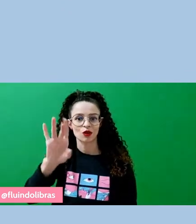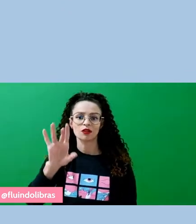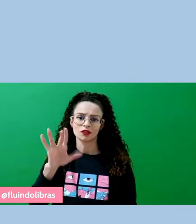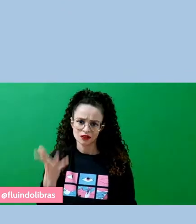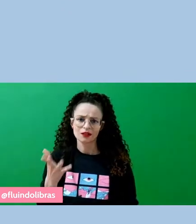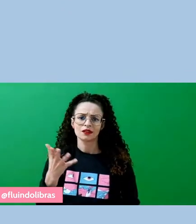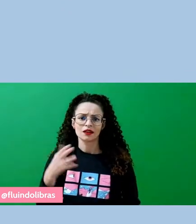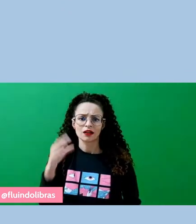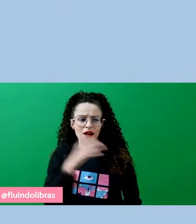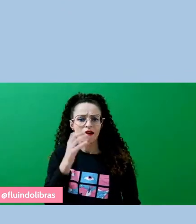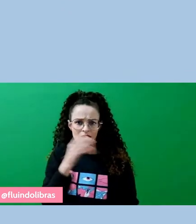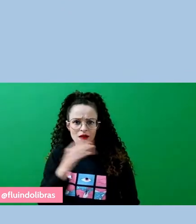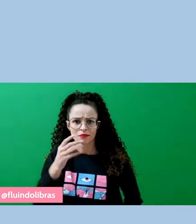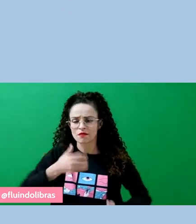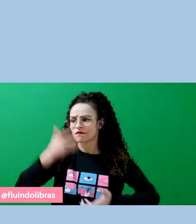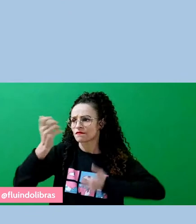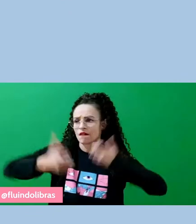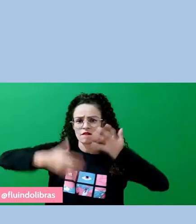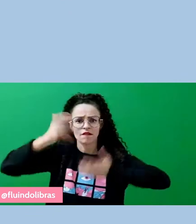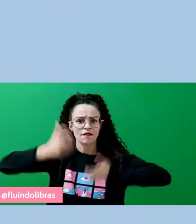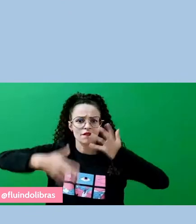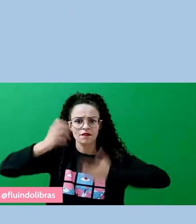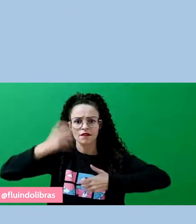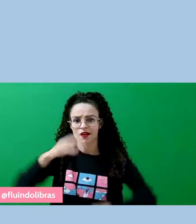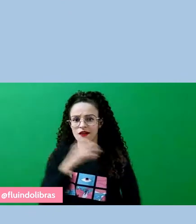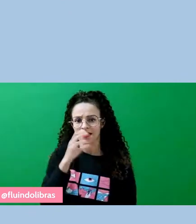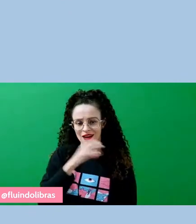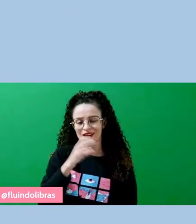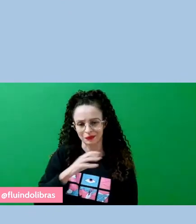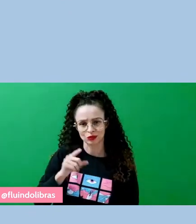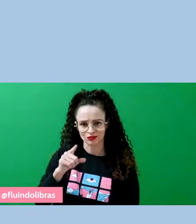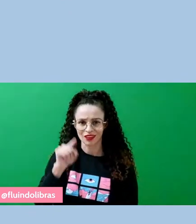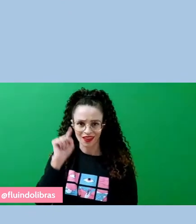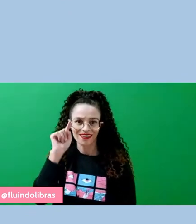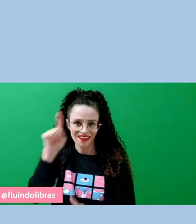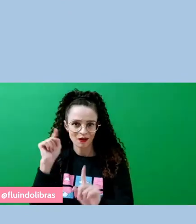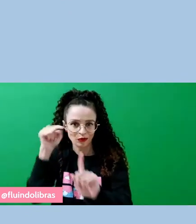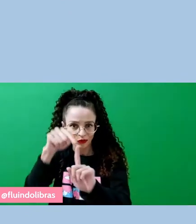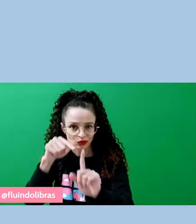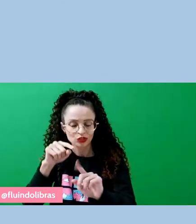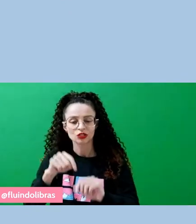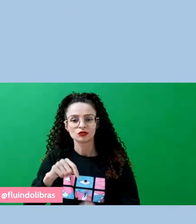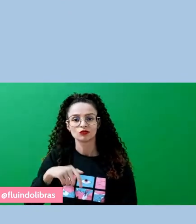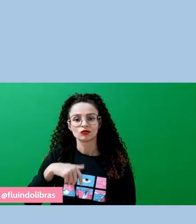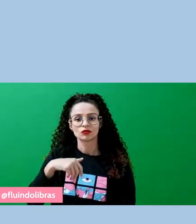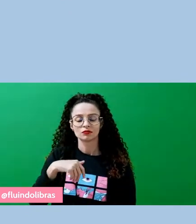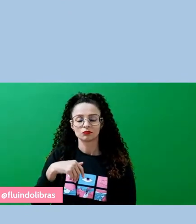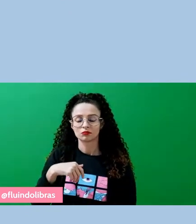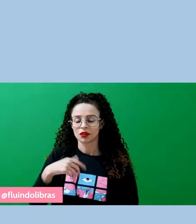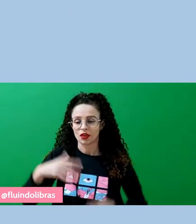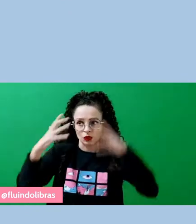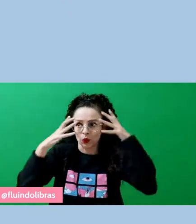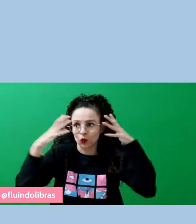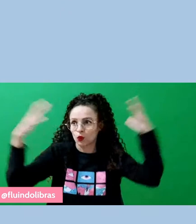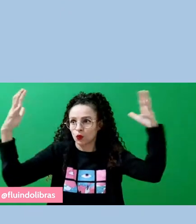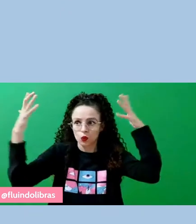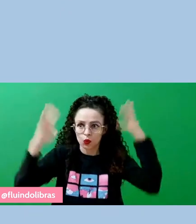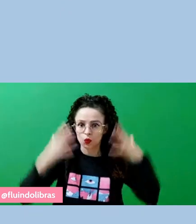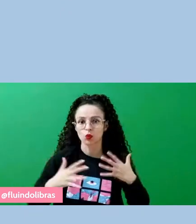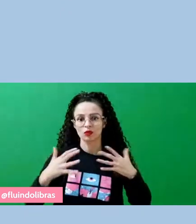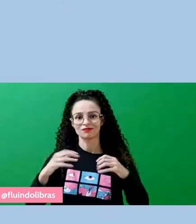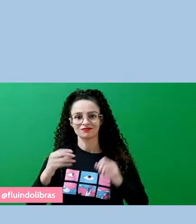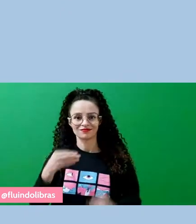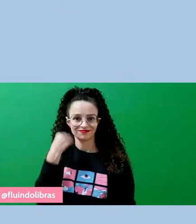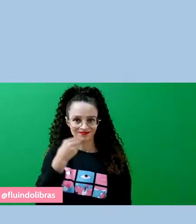muito rápido, a gente faz negociações muito rápido, propositalmente, para que seja uma experiência avassaladora, né? Que te desarme, por isso que também um